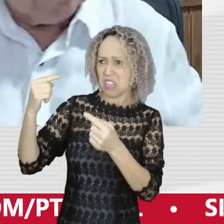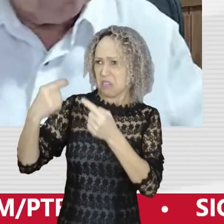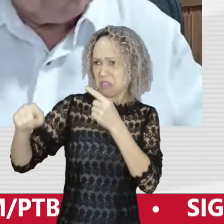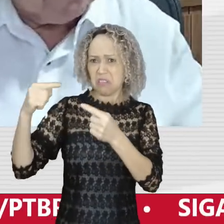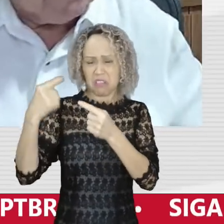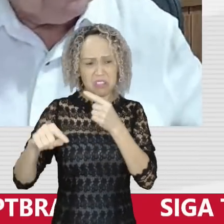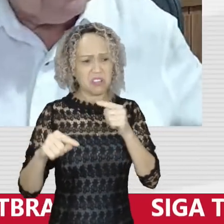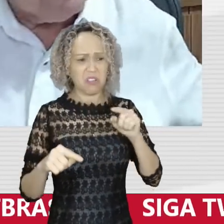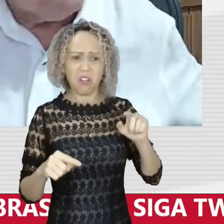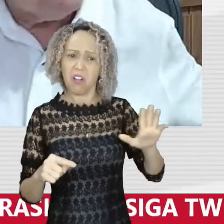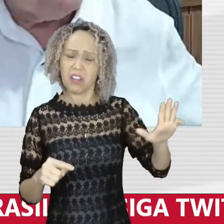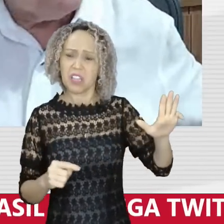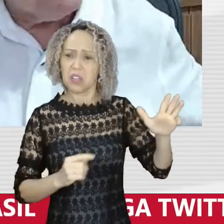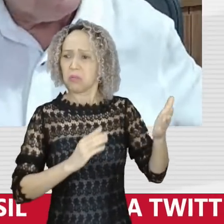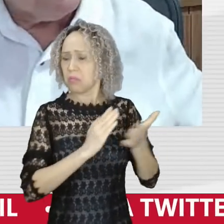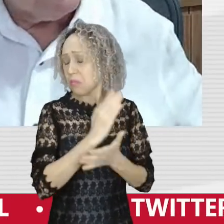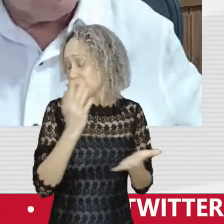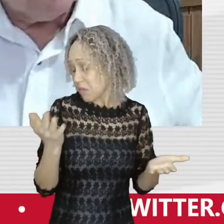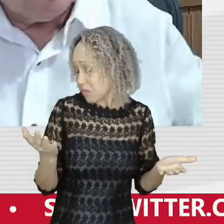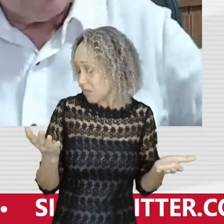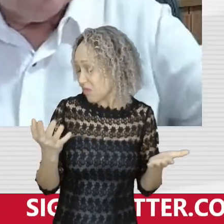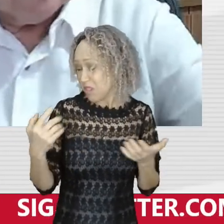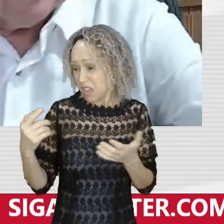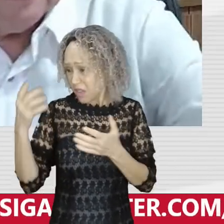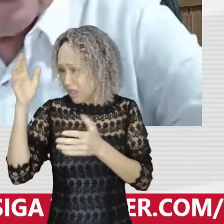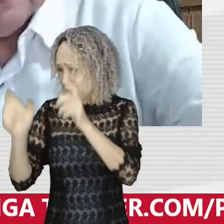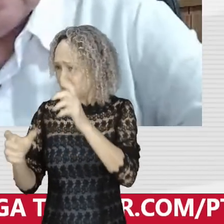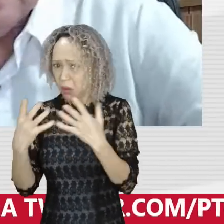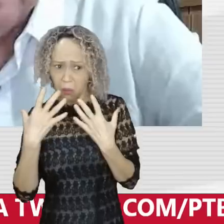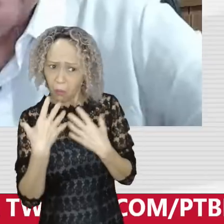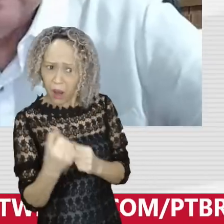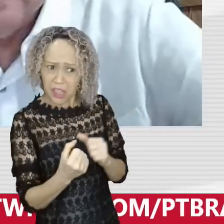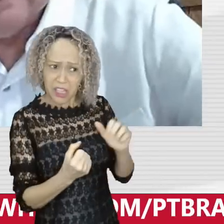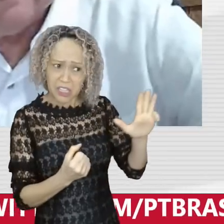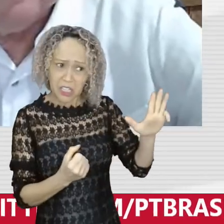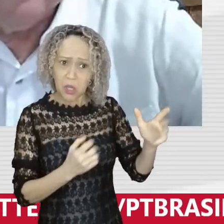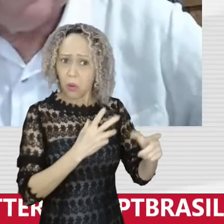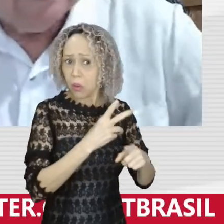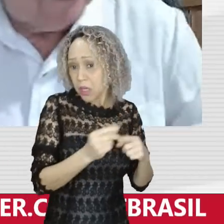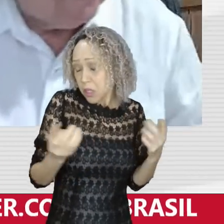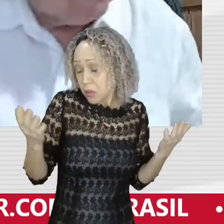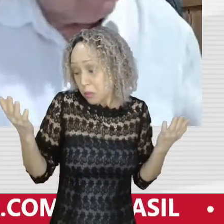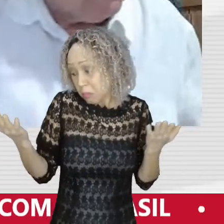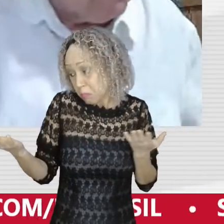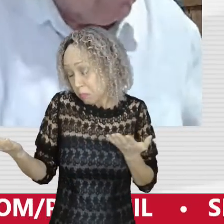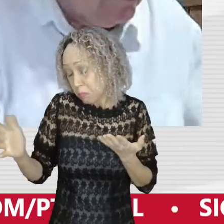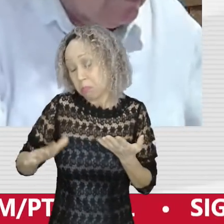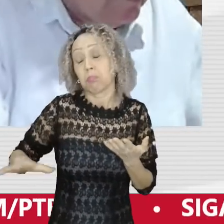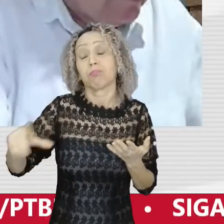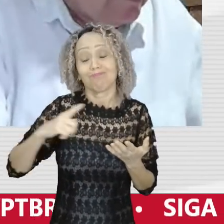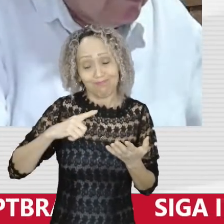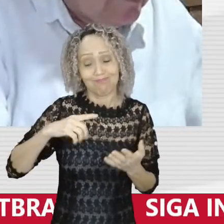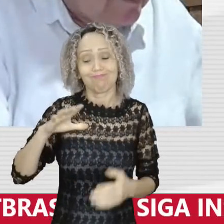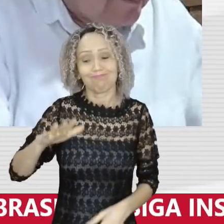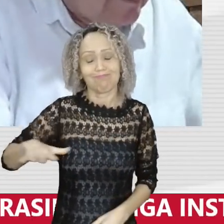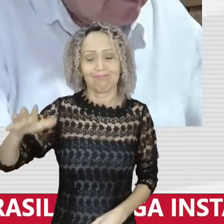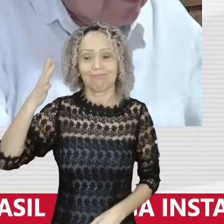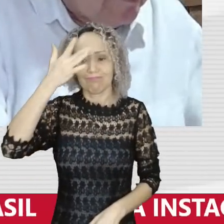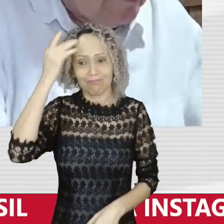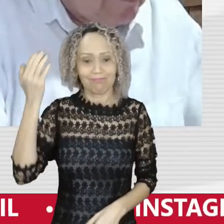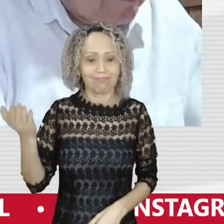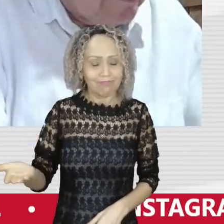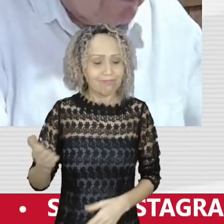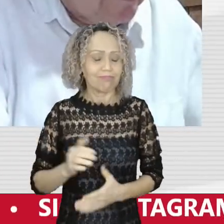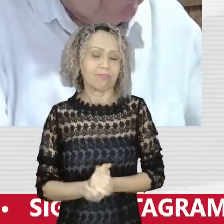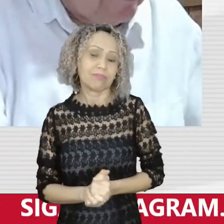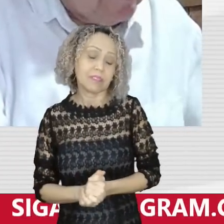presidente. Então, é ir para casa e se conformar. Mas, enfim... Mesmo assim, claro, se tratando de final de ano,